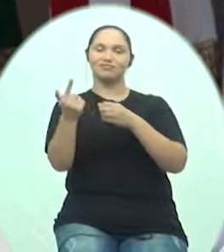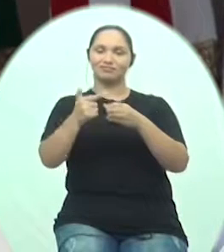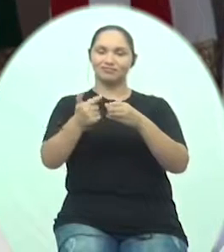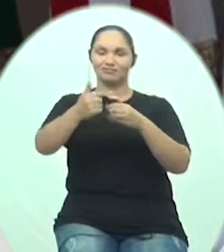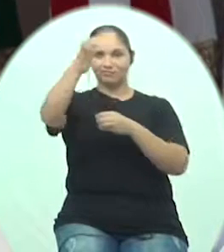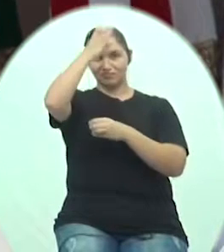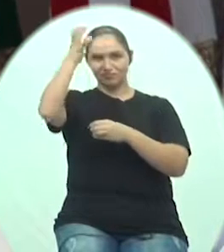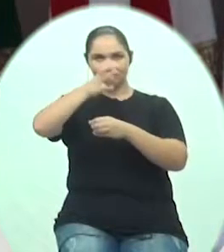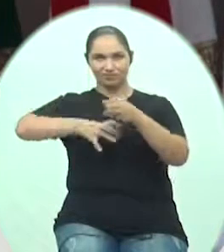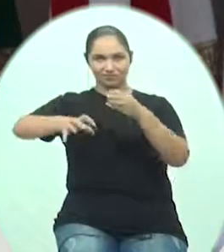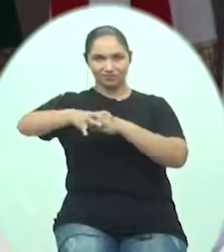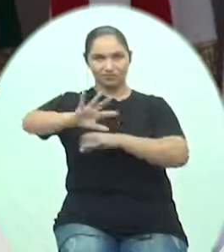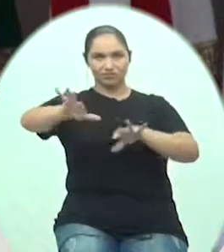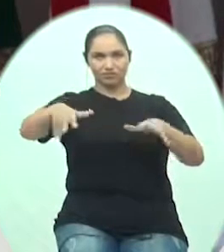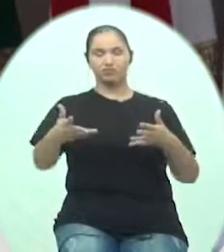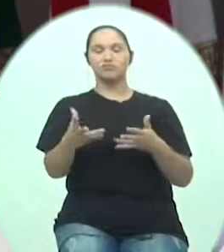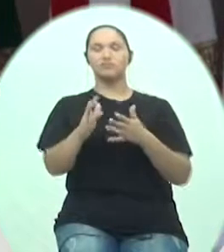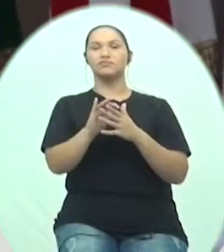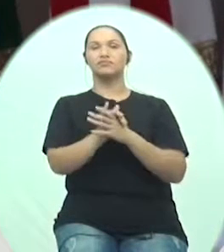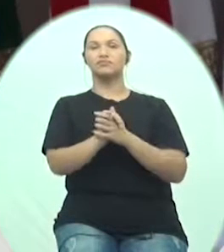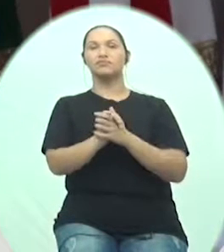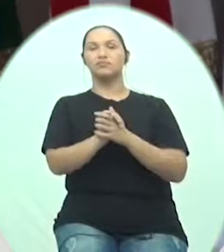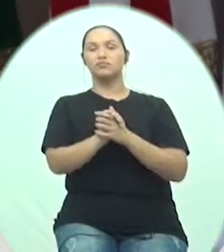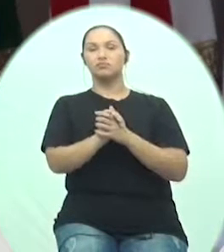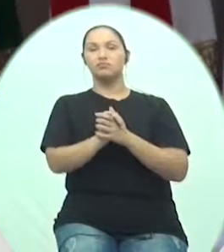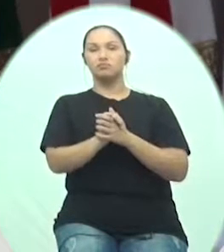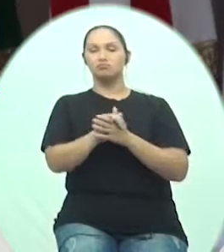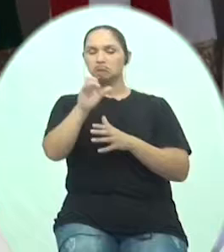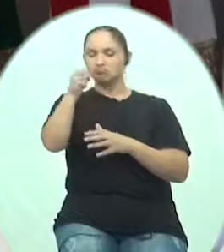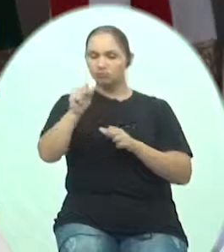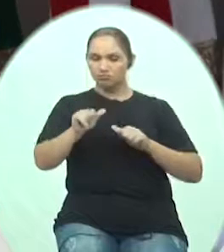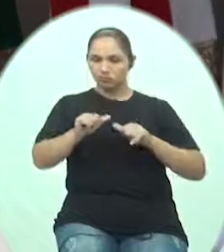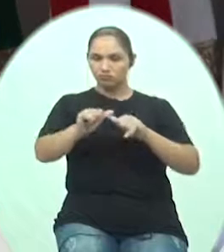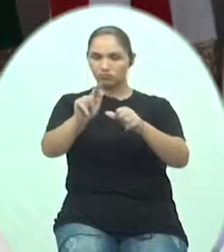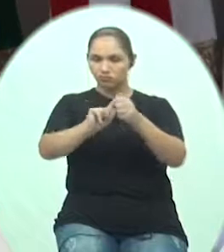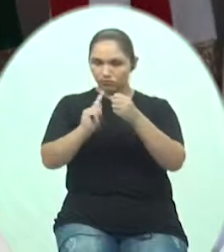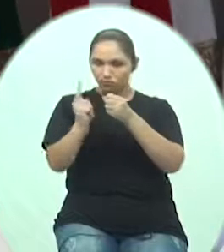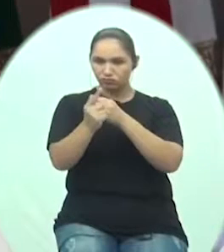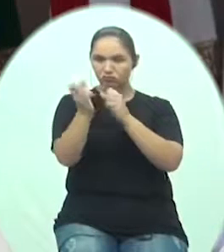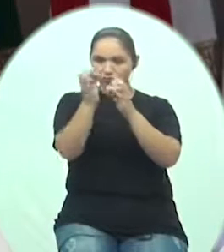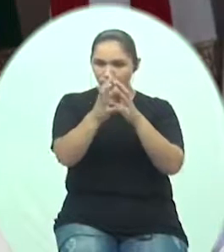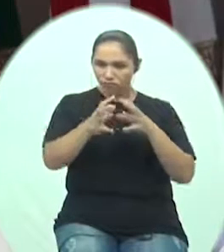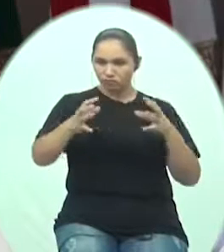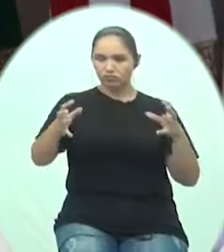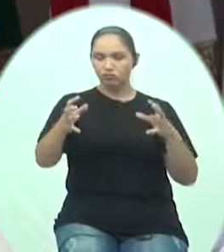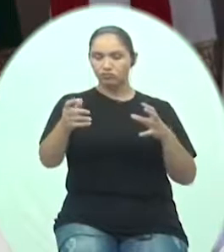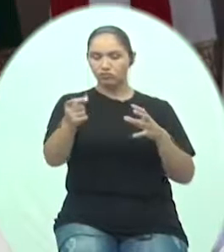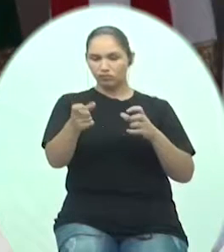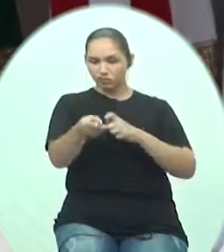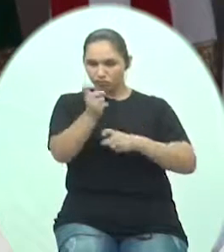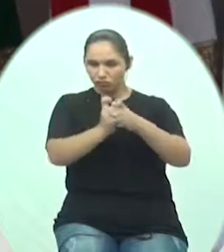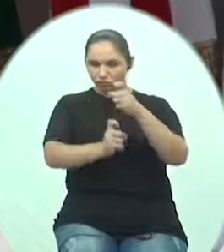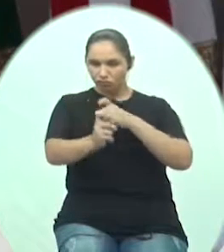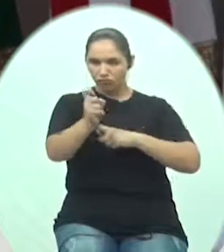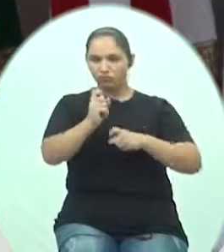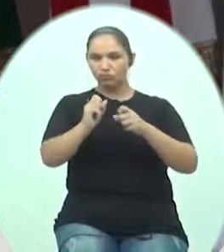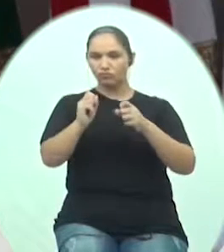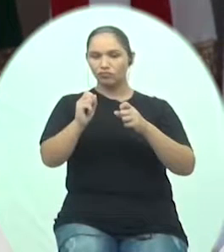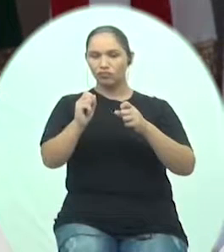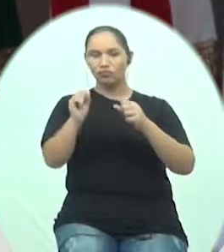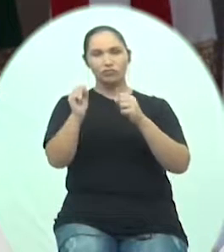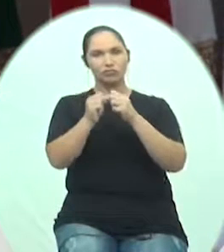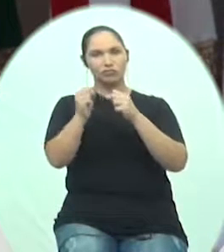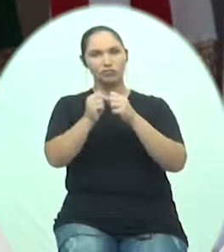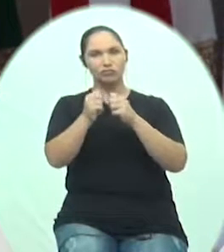eh a questão do do do supermercado Jace do tamanho que é da economia que gera no município eu